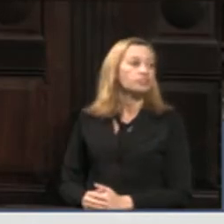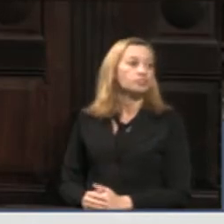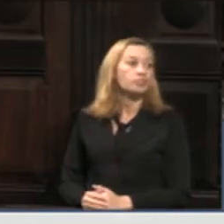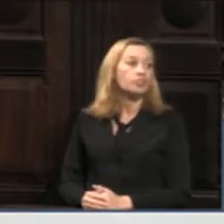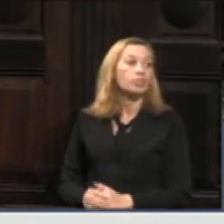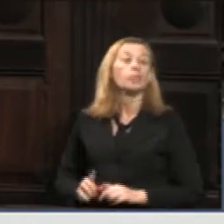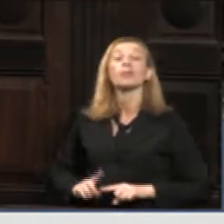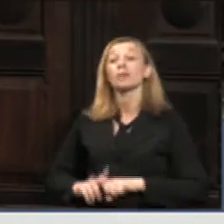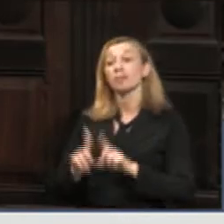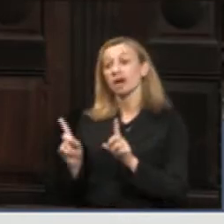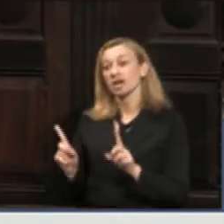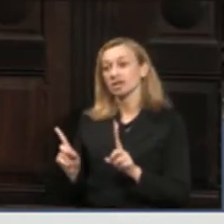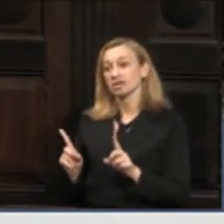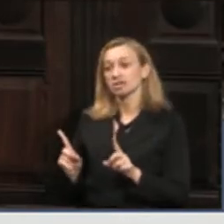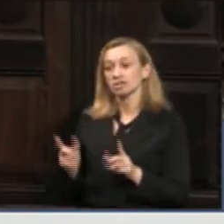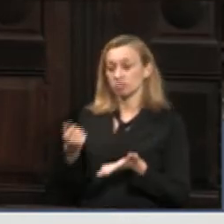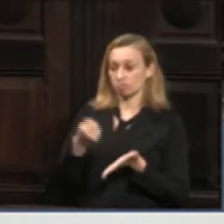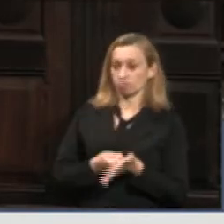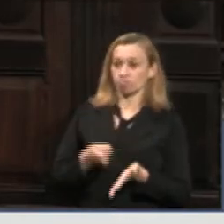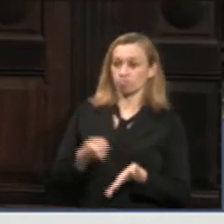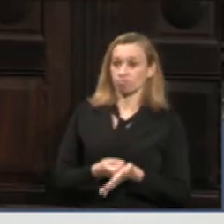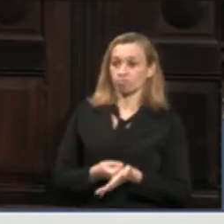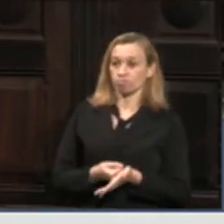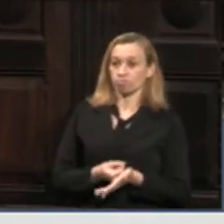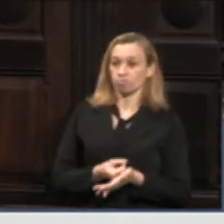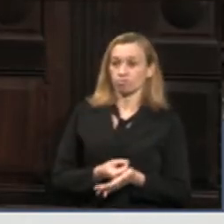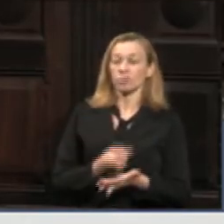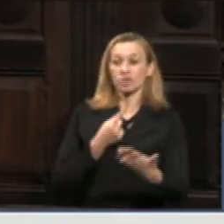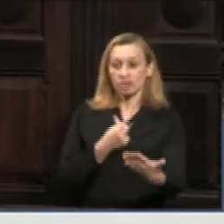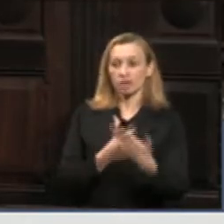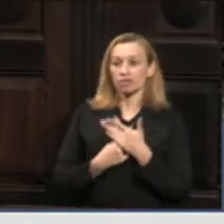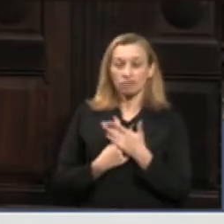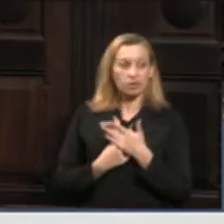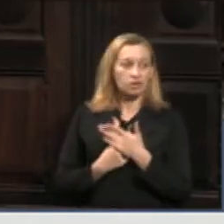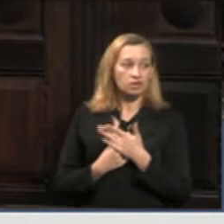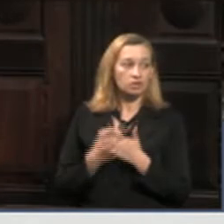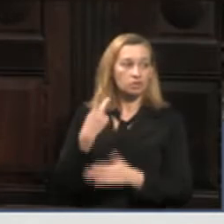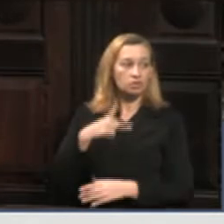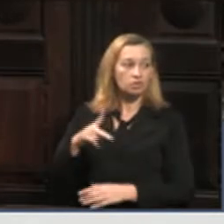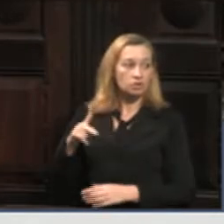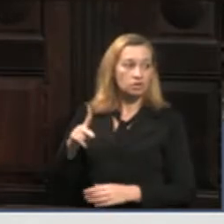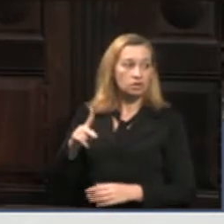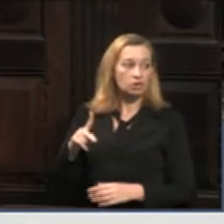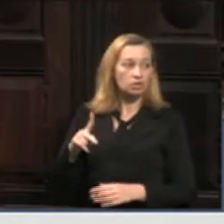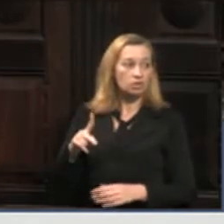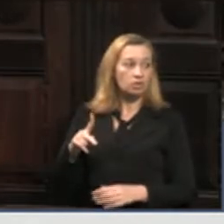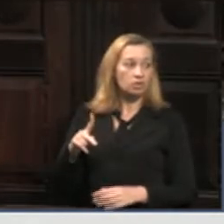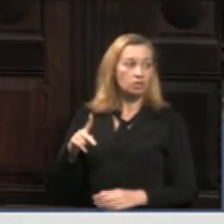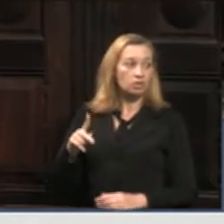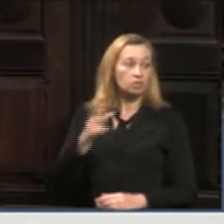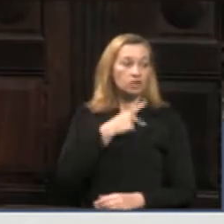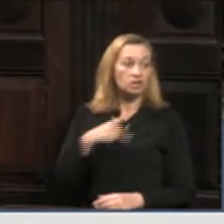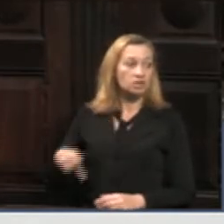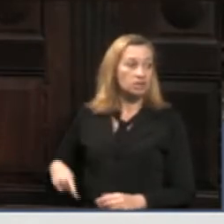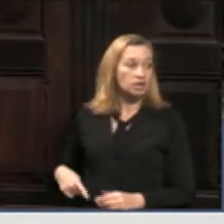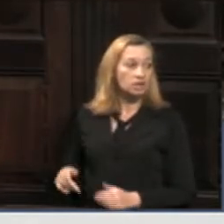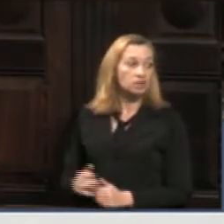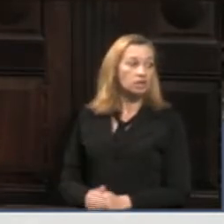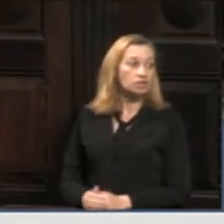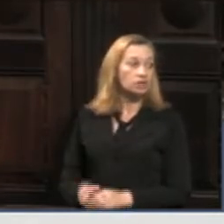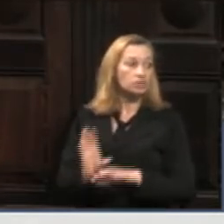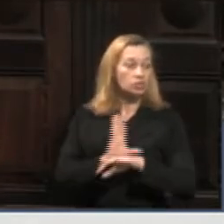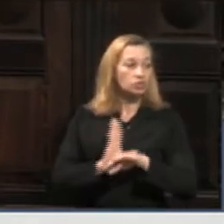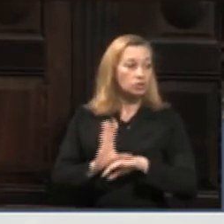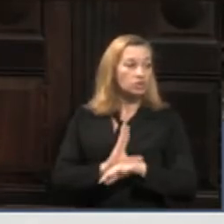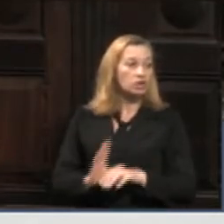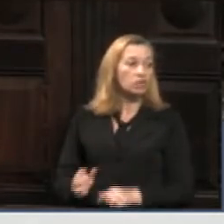mas com a autoridade de quem defende, através de seus representantes, a Constituição. Então eu venho a esta tribuna,